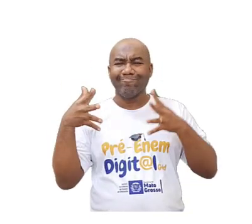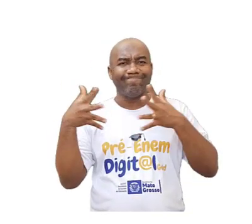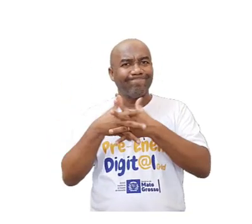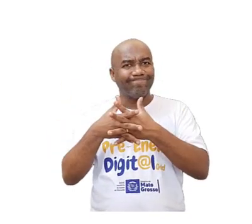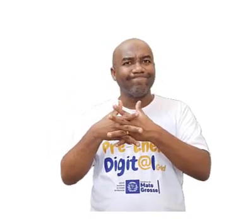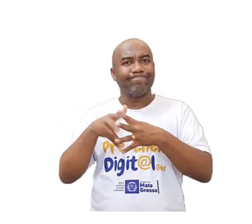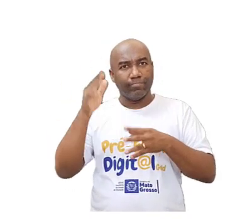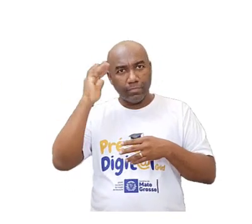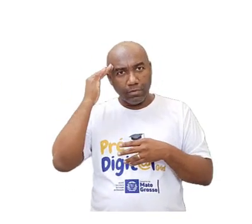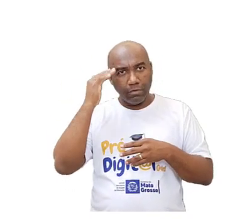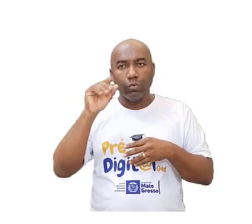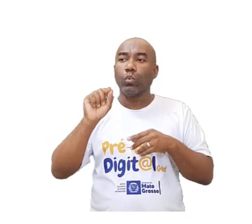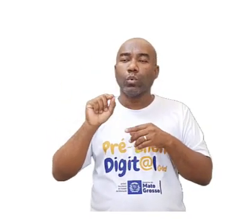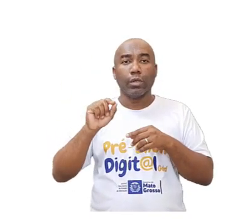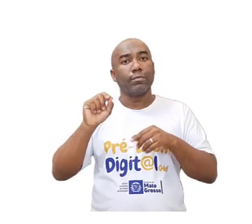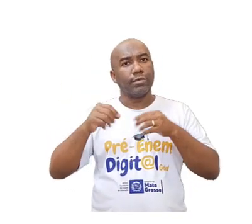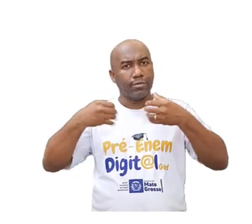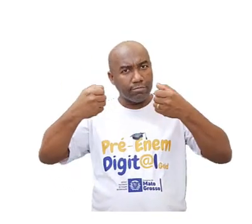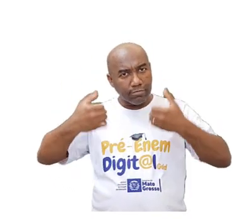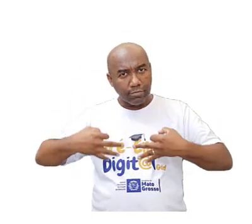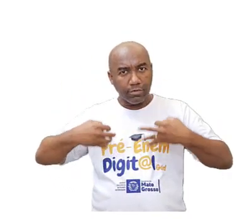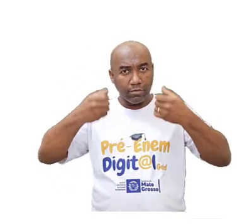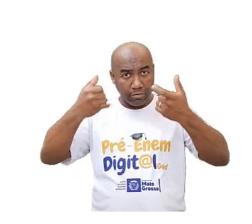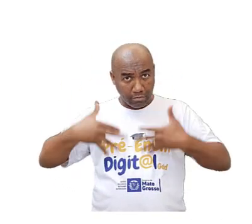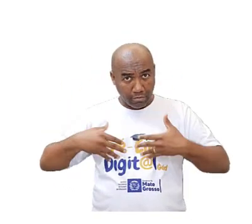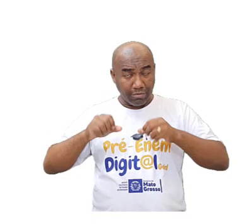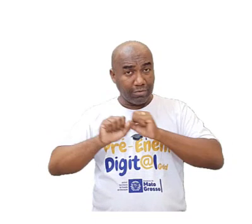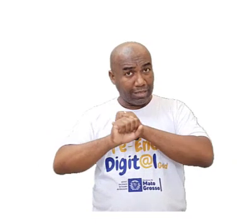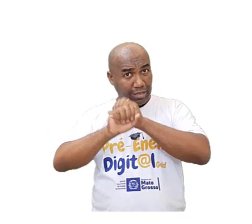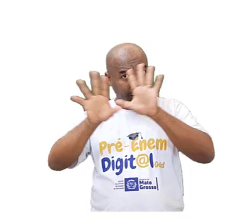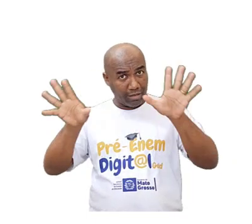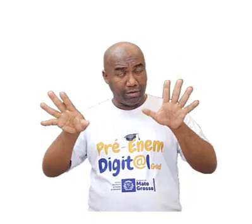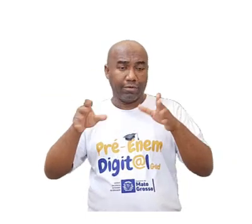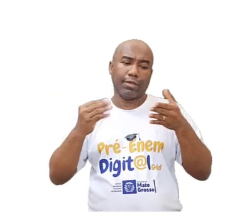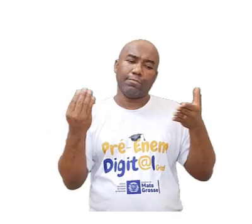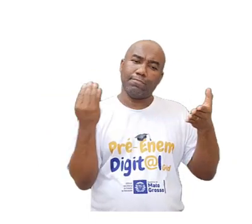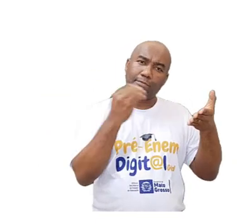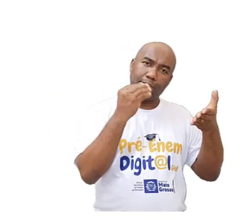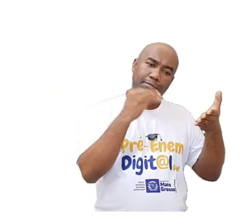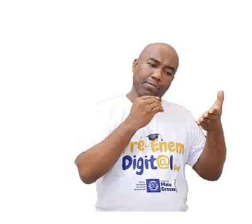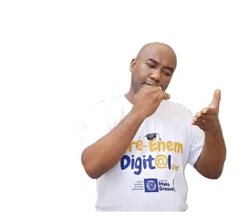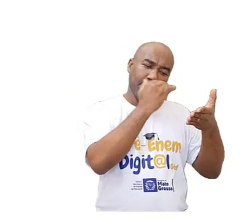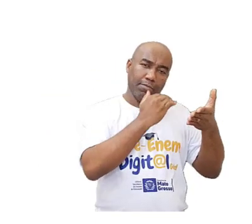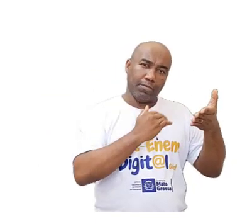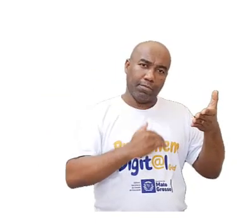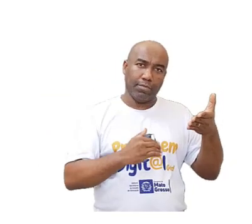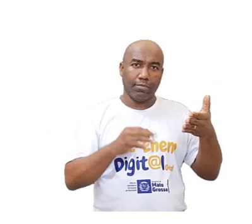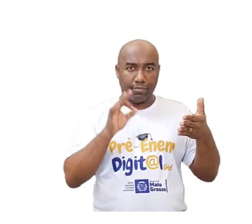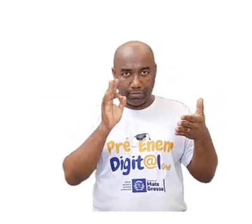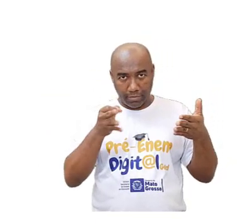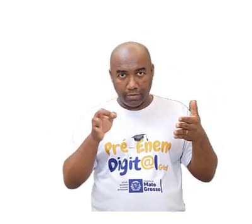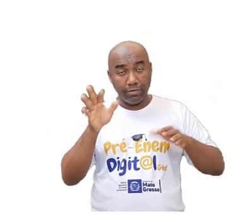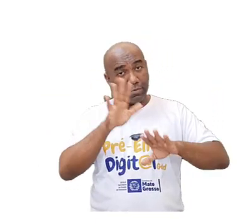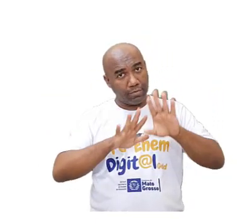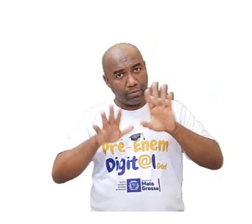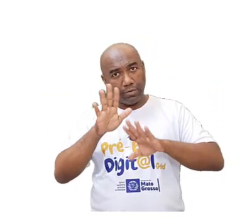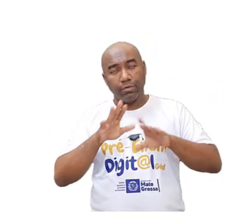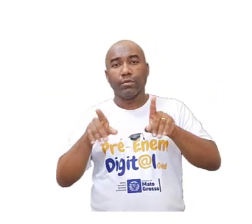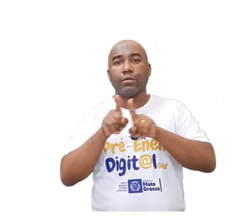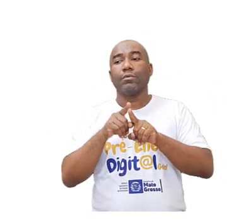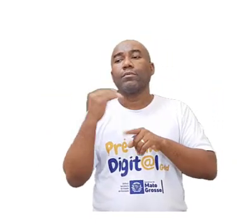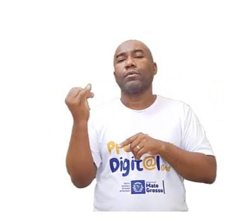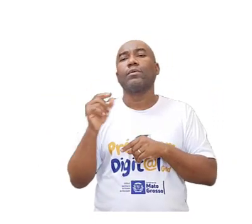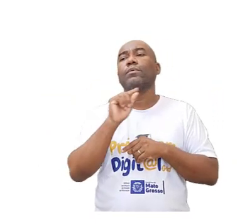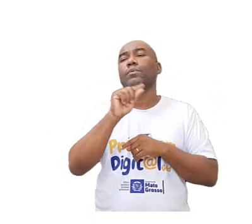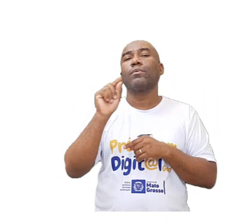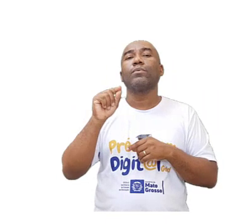pessoas? É possível visualizar essa pessoa fazendo algo? Não é, não é. Então é um agente nulo. Muita atenção, deixei uma listinha